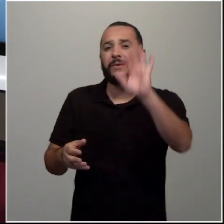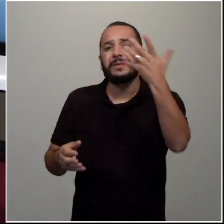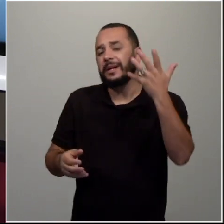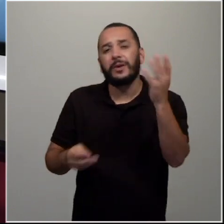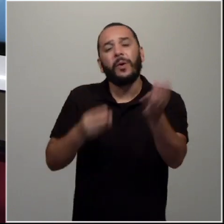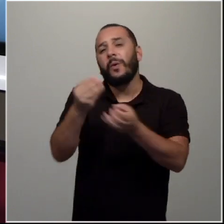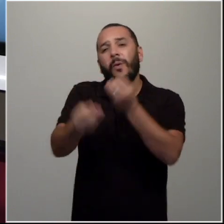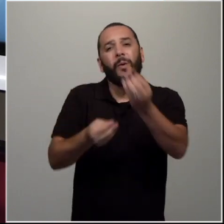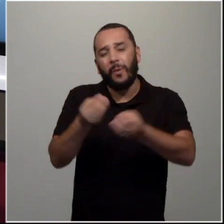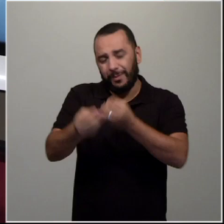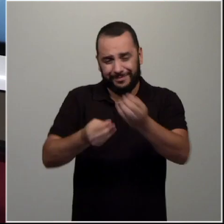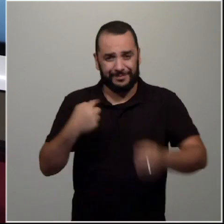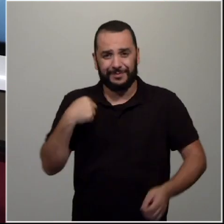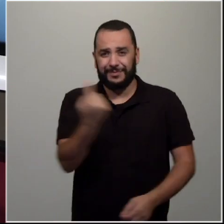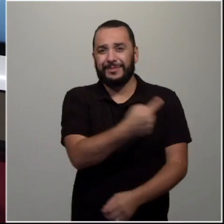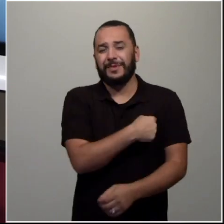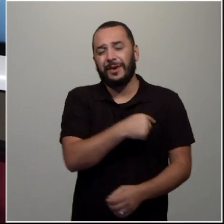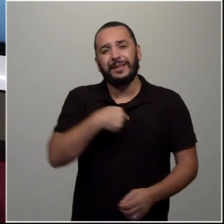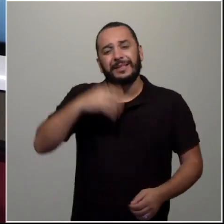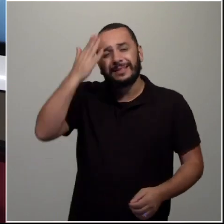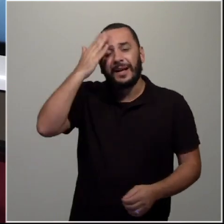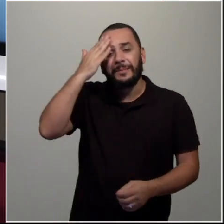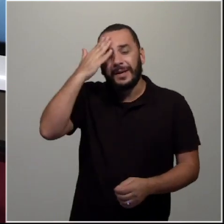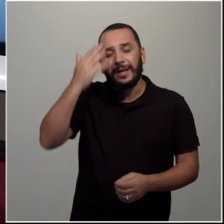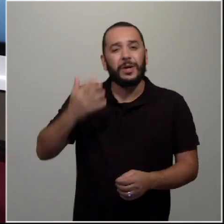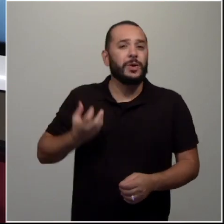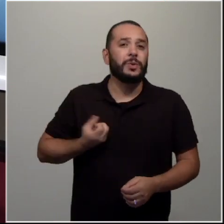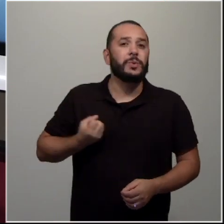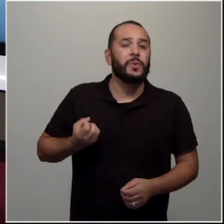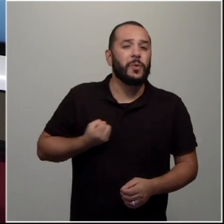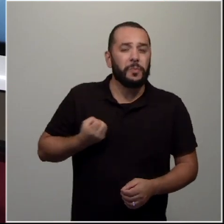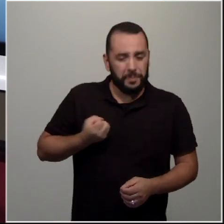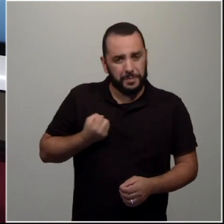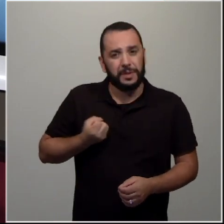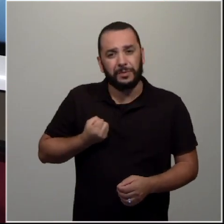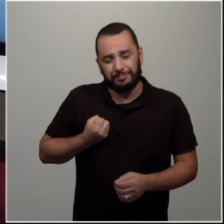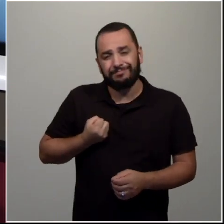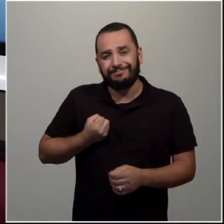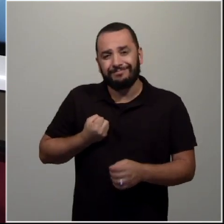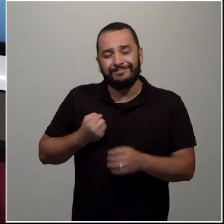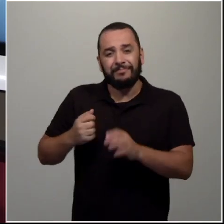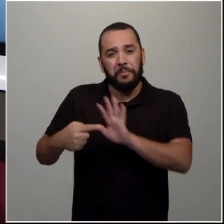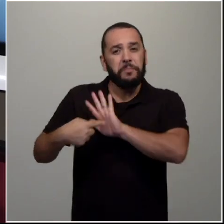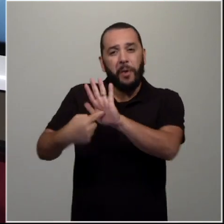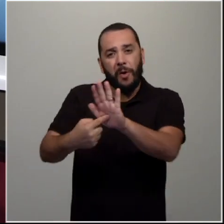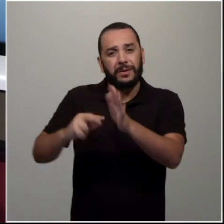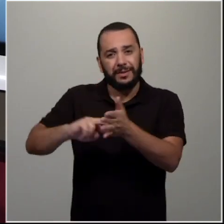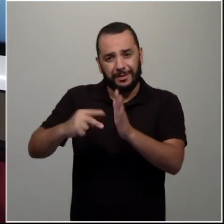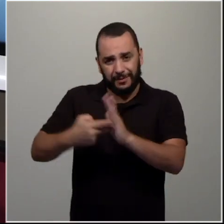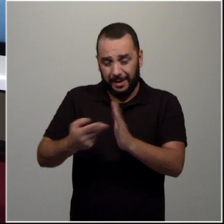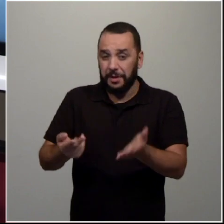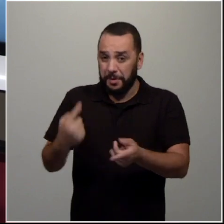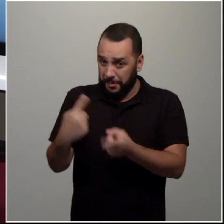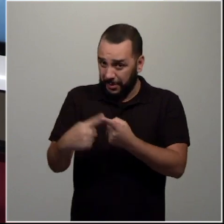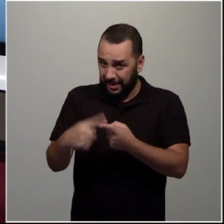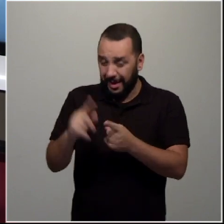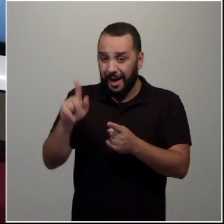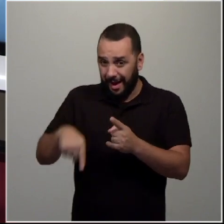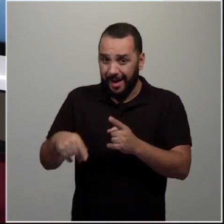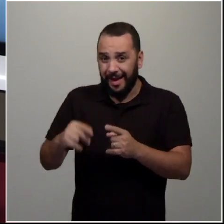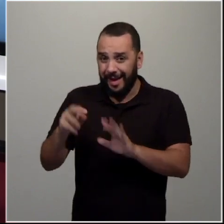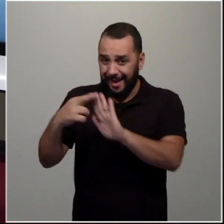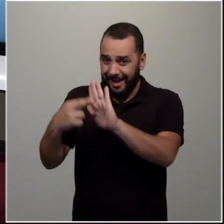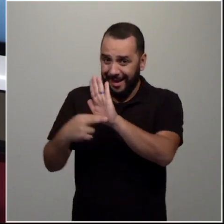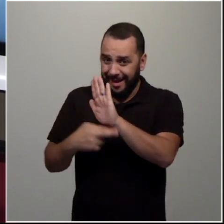porque a gente vai fazer pra saber que número realmente aqueles símbolos estão expressando né porque é uma base diferente da